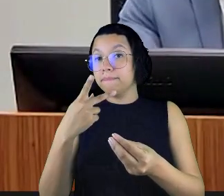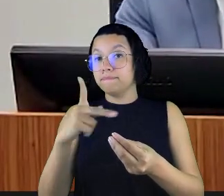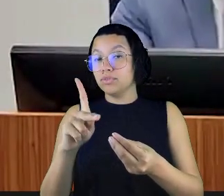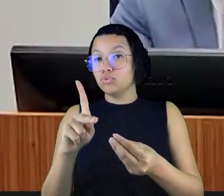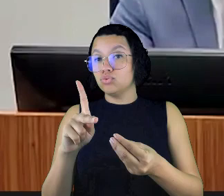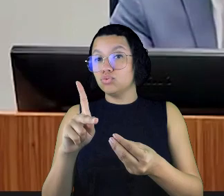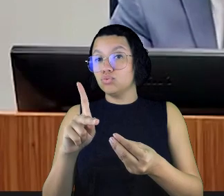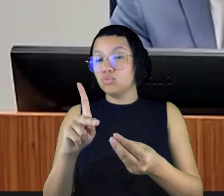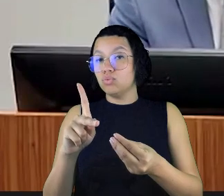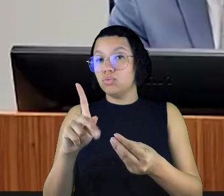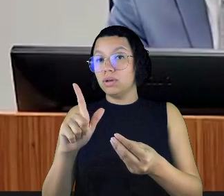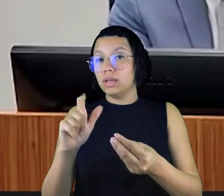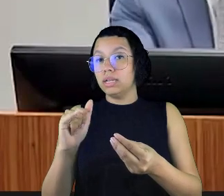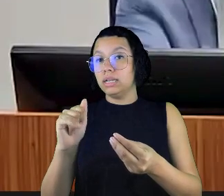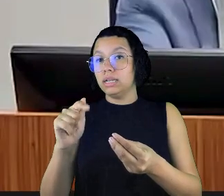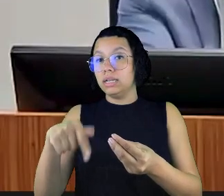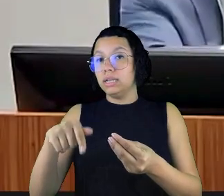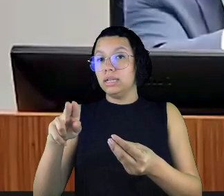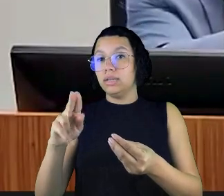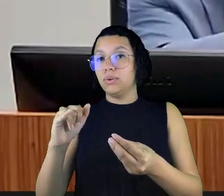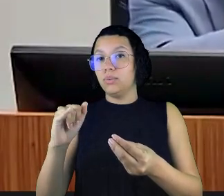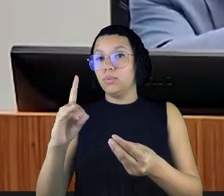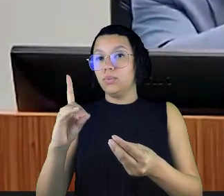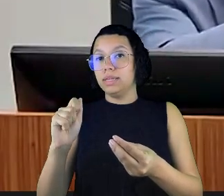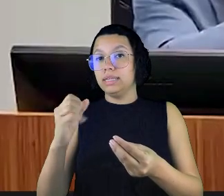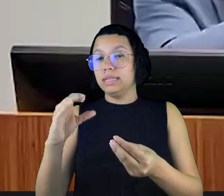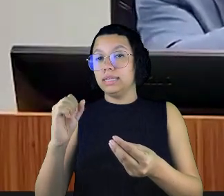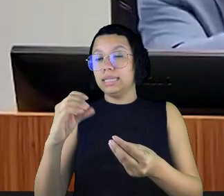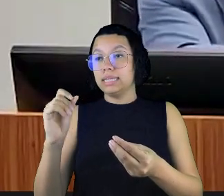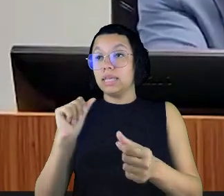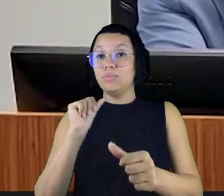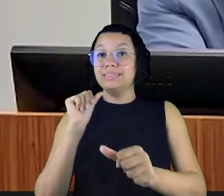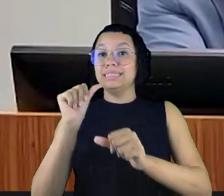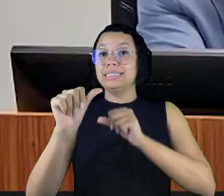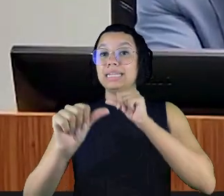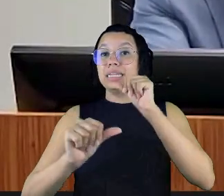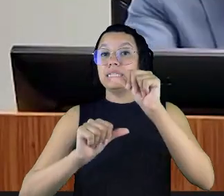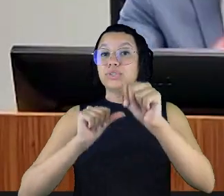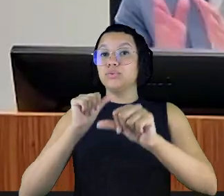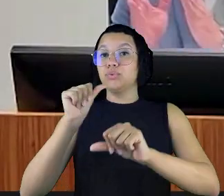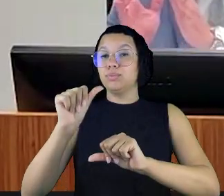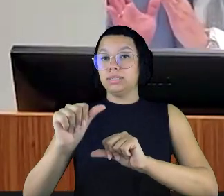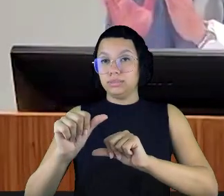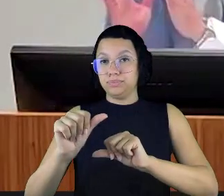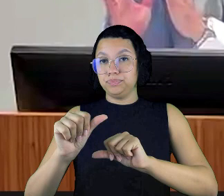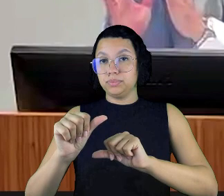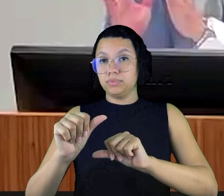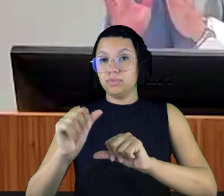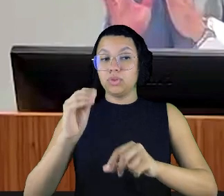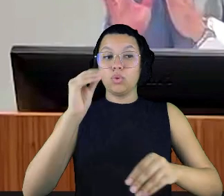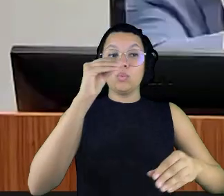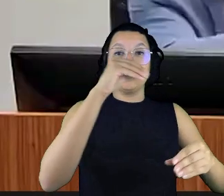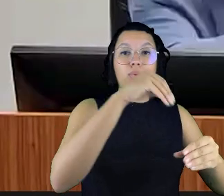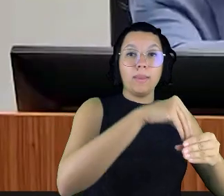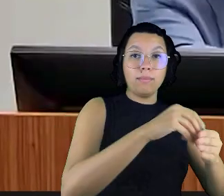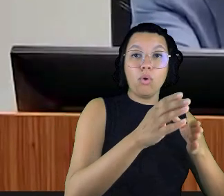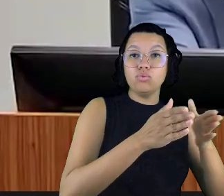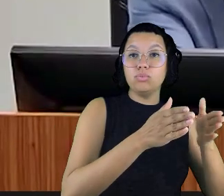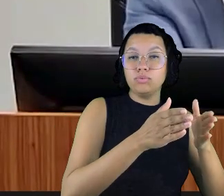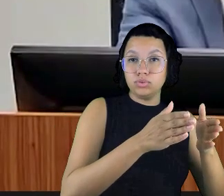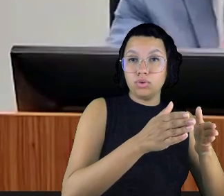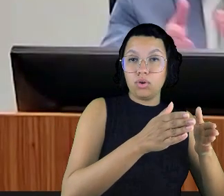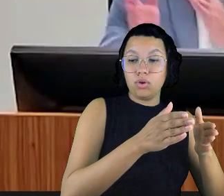mediante transformação, como a doutora Renata falou antes, transformação do depósito provisório do